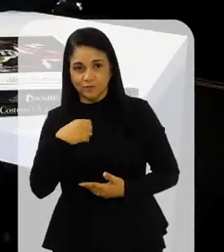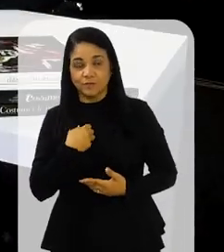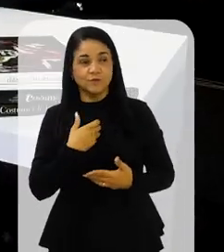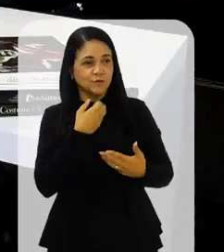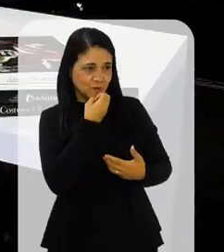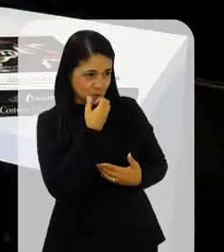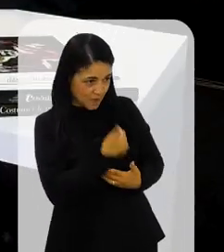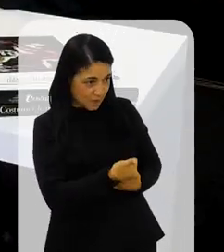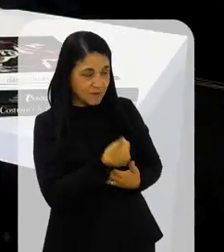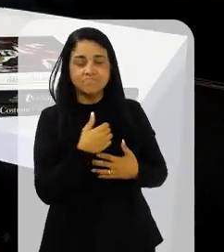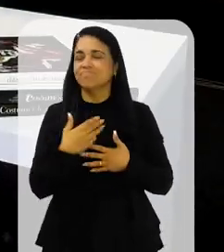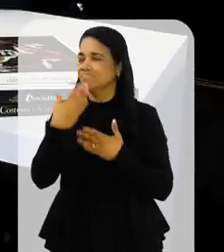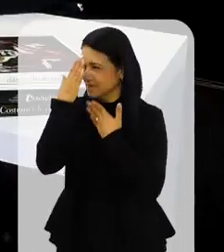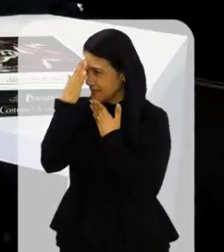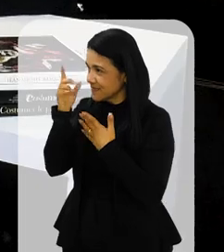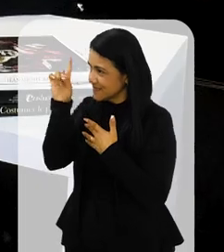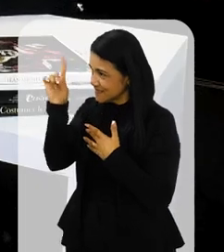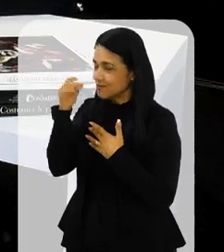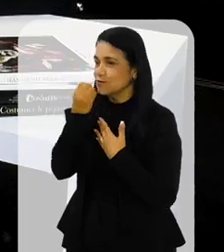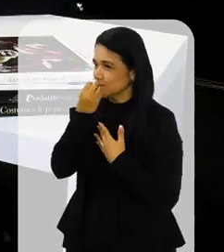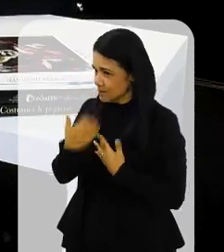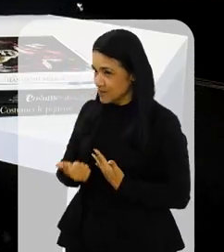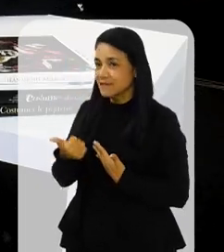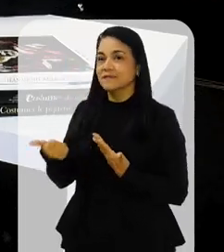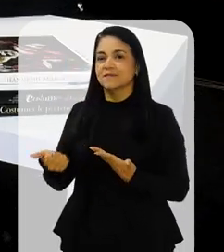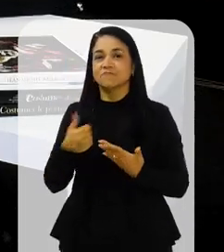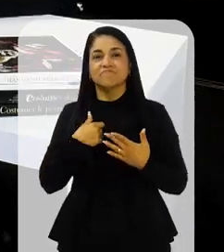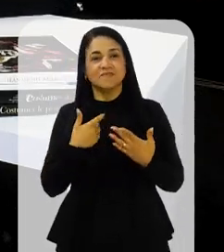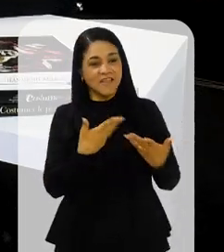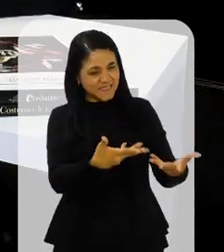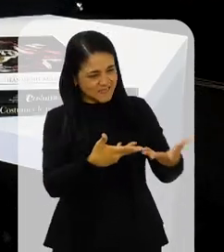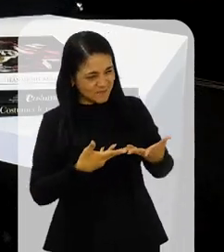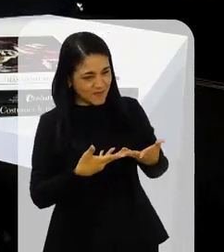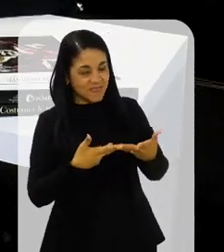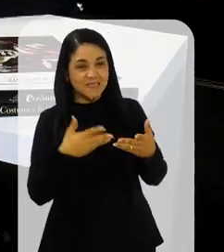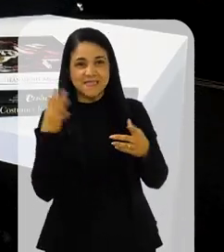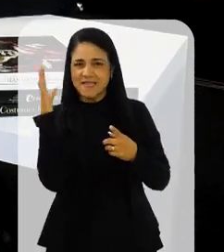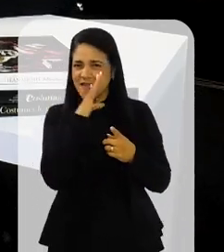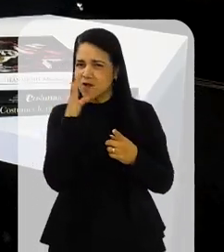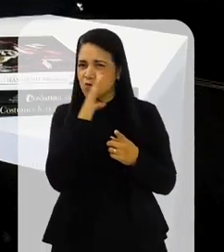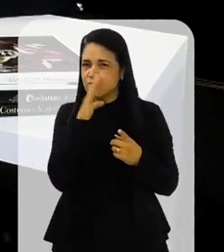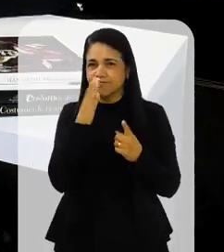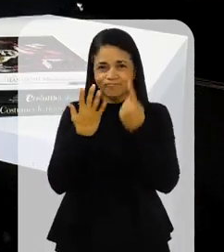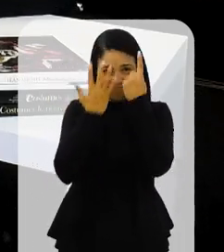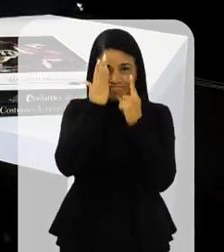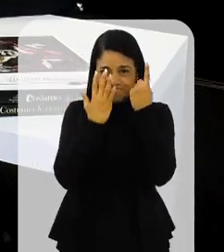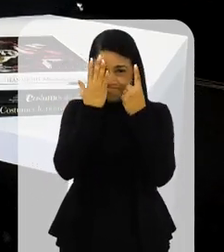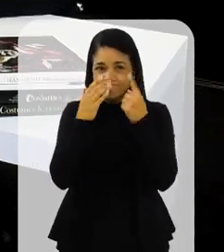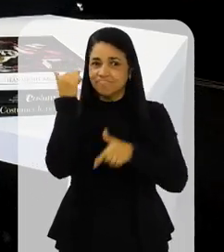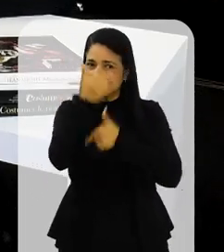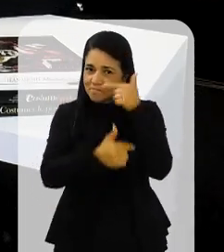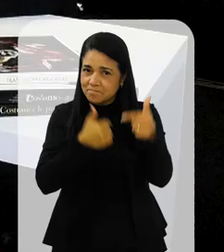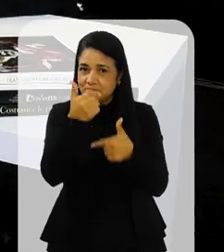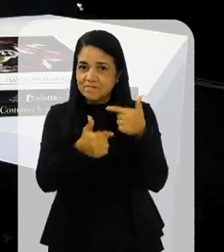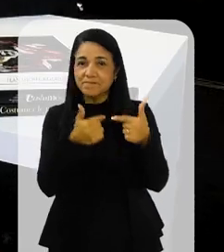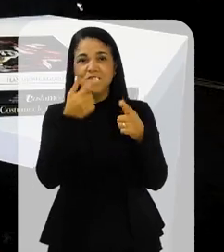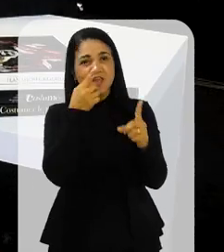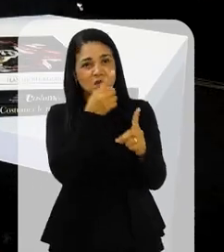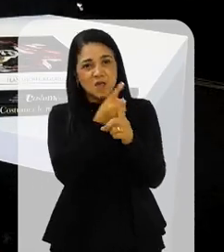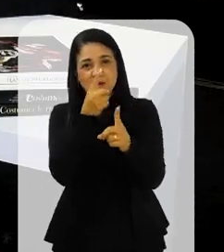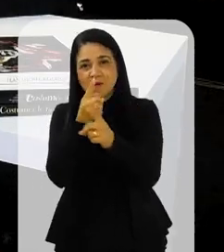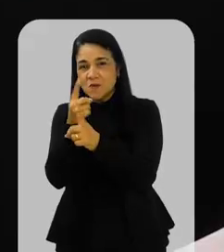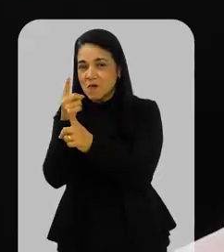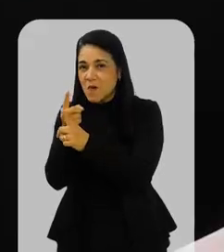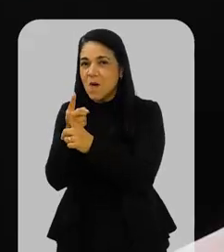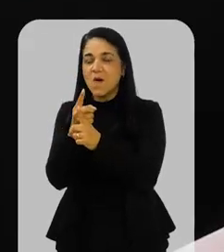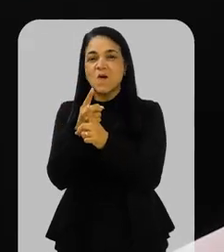Graças a Deus. Bom recebê-lo aqui nessa correria de Carnaval, né? Já trabalhando muito. Mais um encontro, né? A gente se encontra